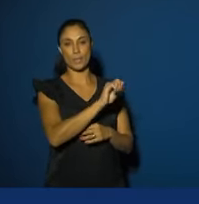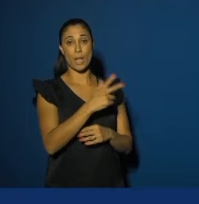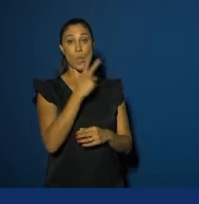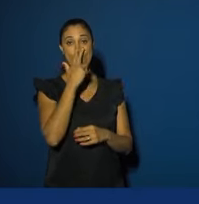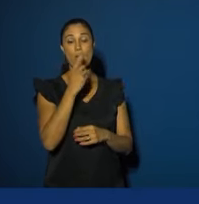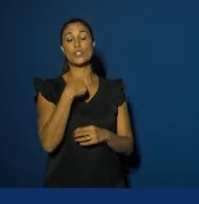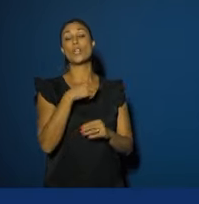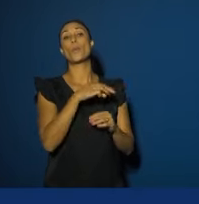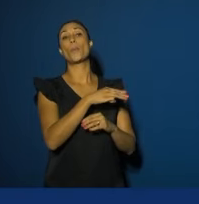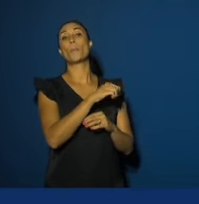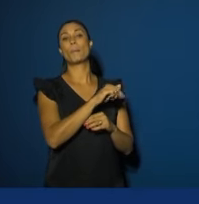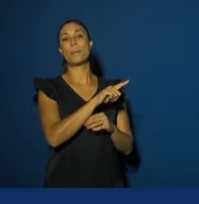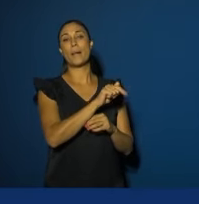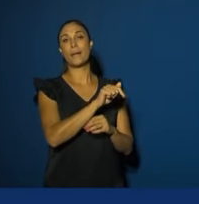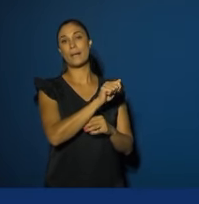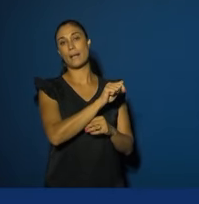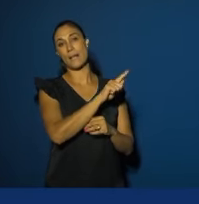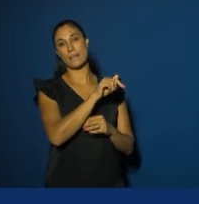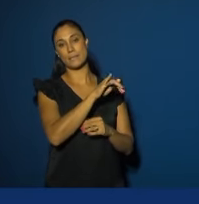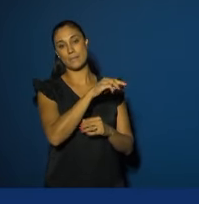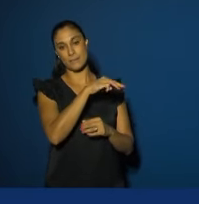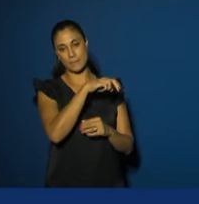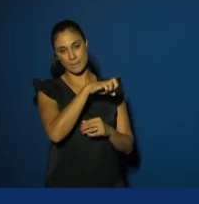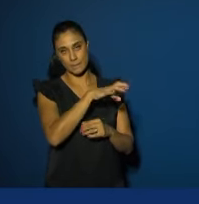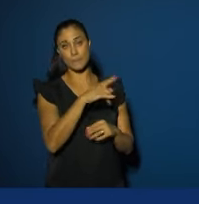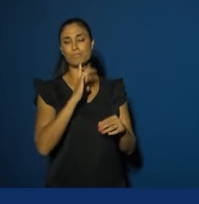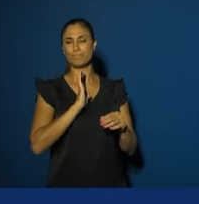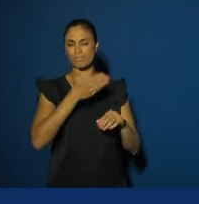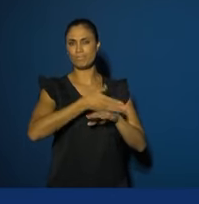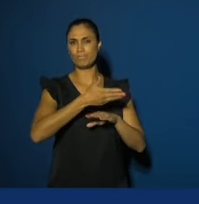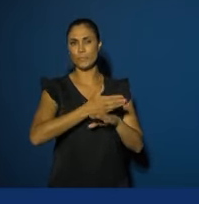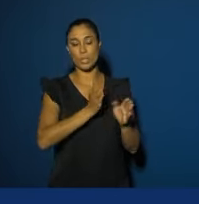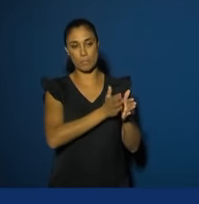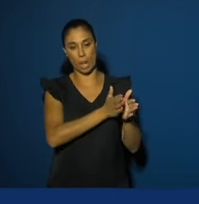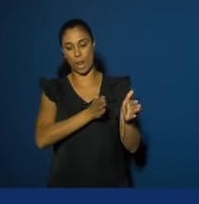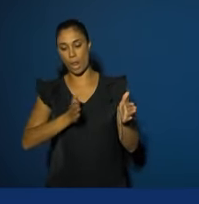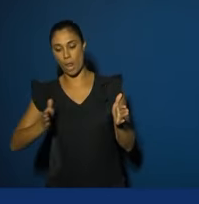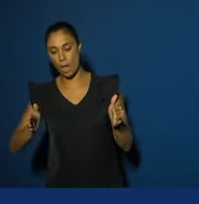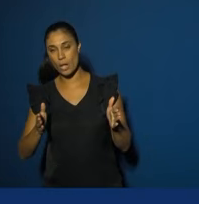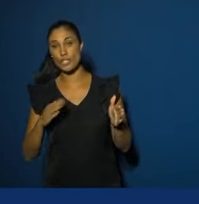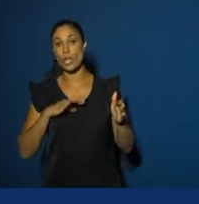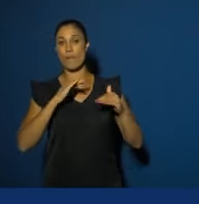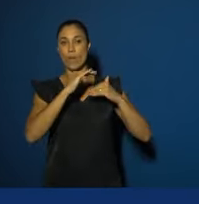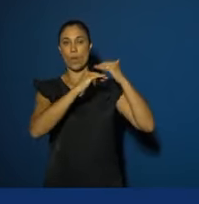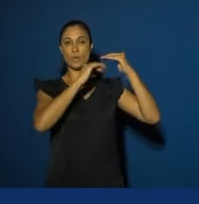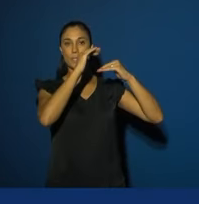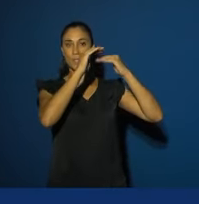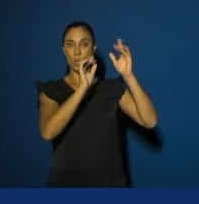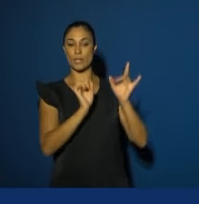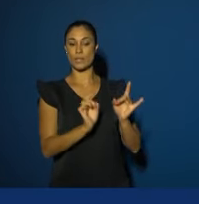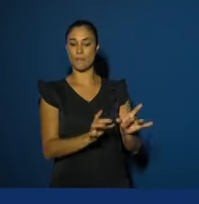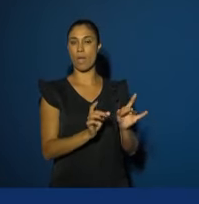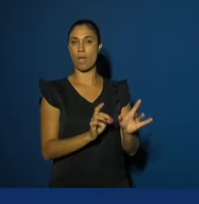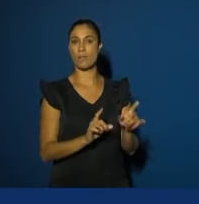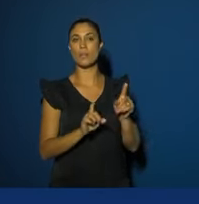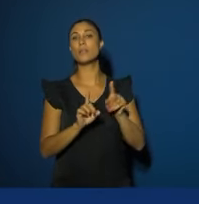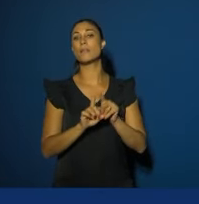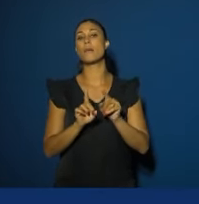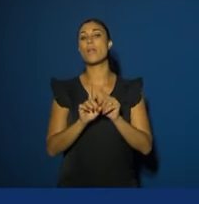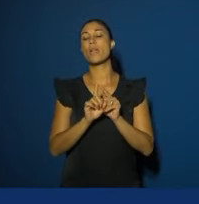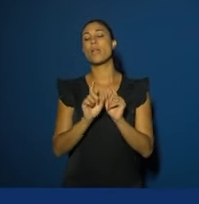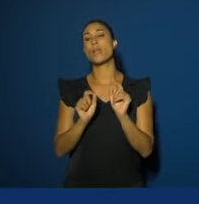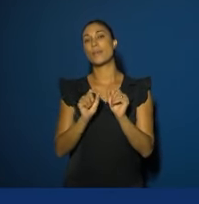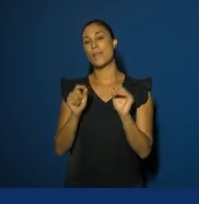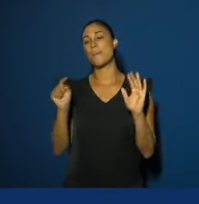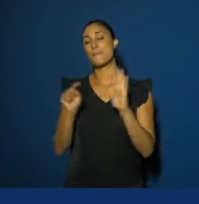Magazine participou né Muito Antes até da pandemia de todo esse processo de evolução do varejo né com a construção de um varejo multicanal